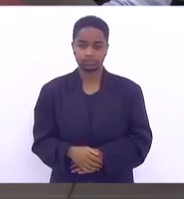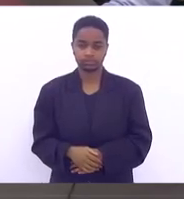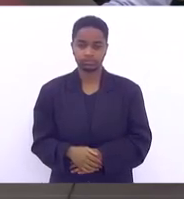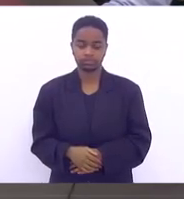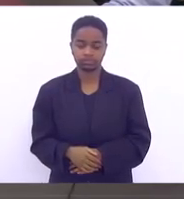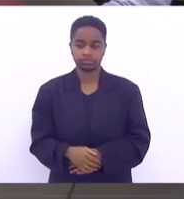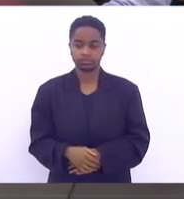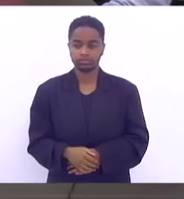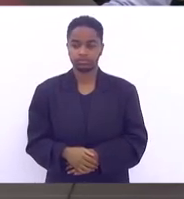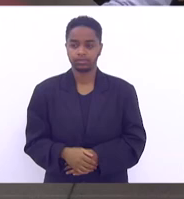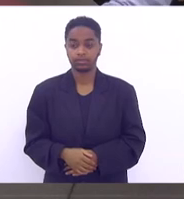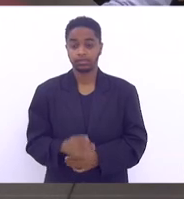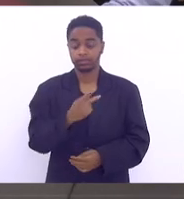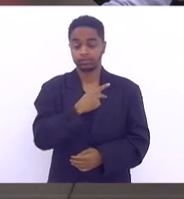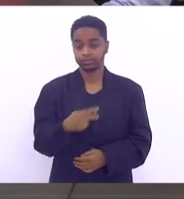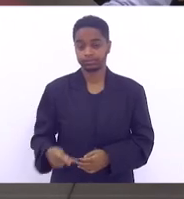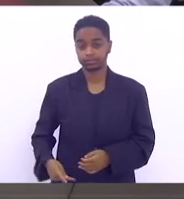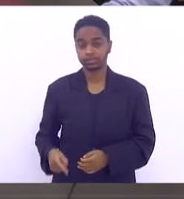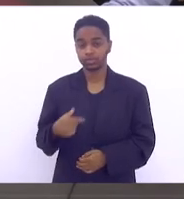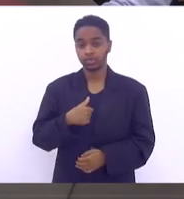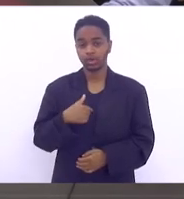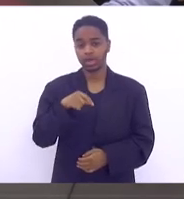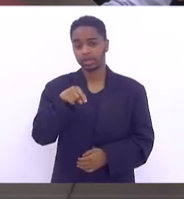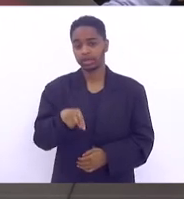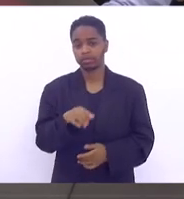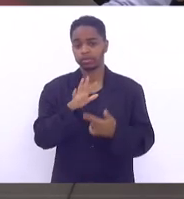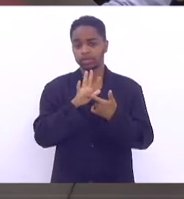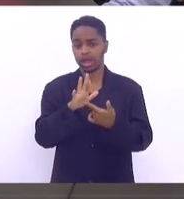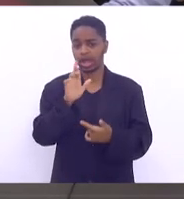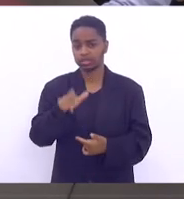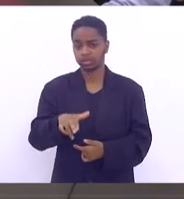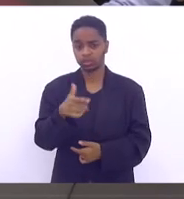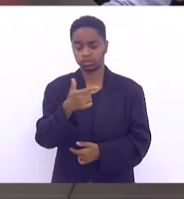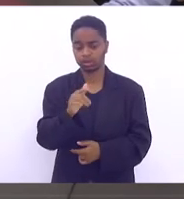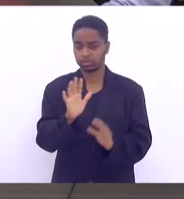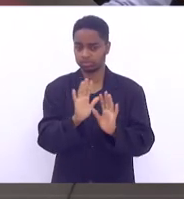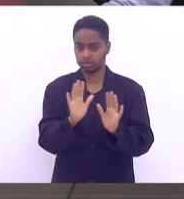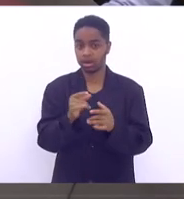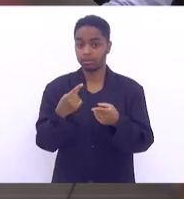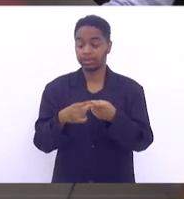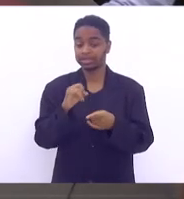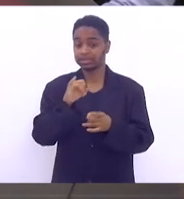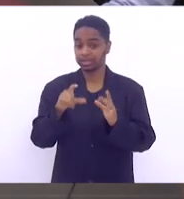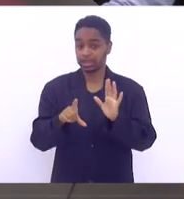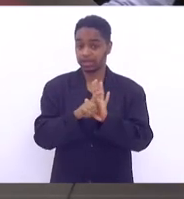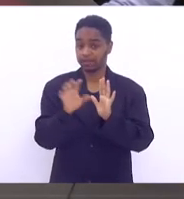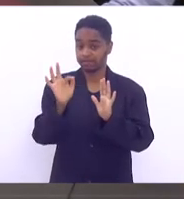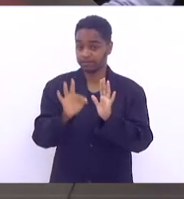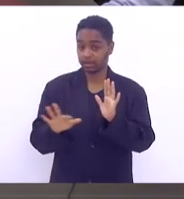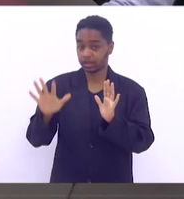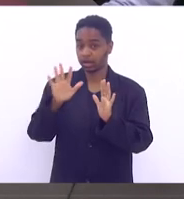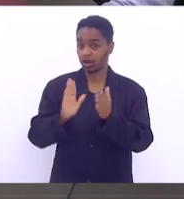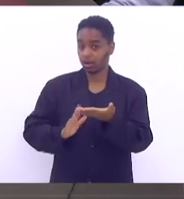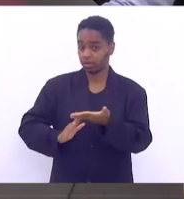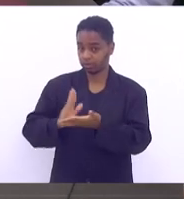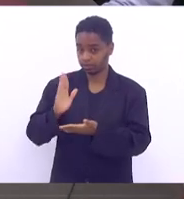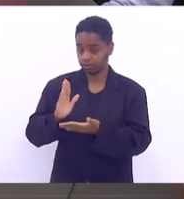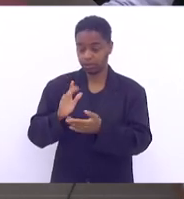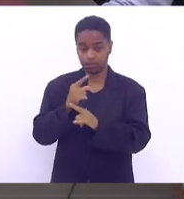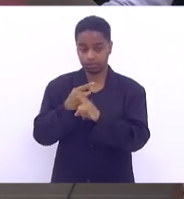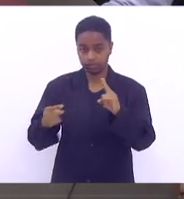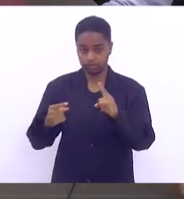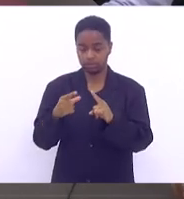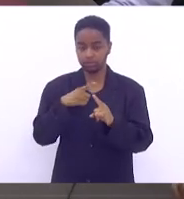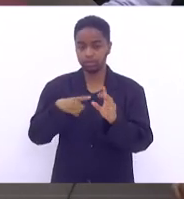aqui negando razão recorrente, porque se uma lei federal foi revogada, tem o